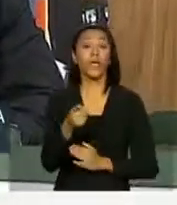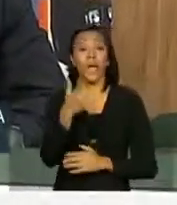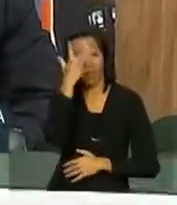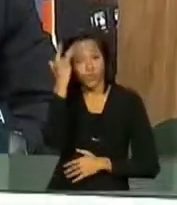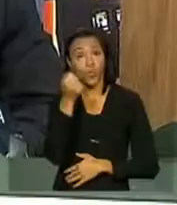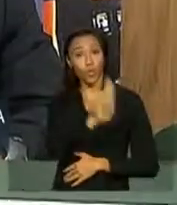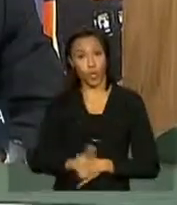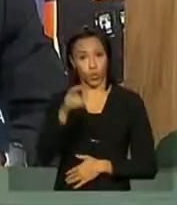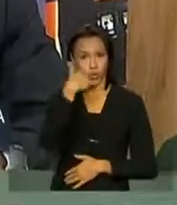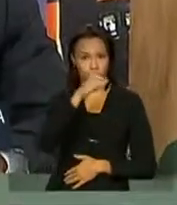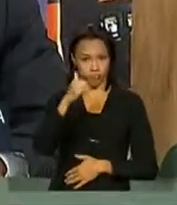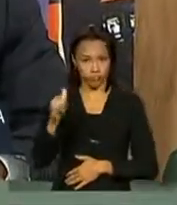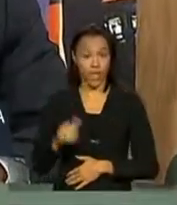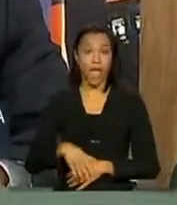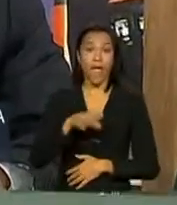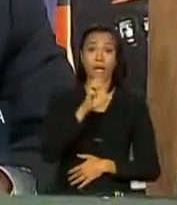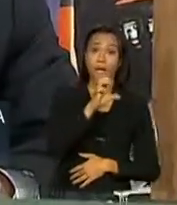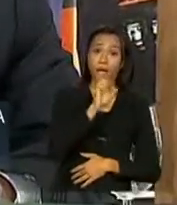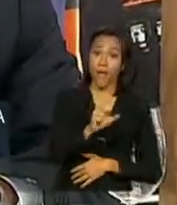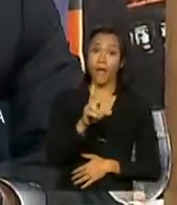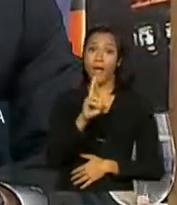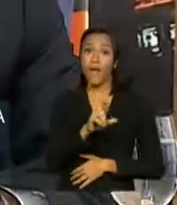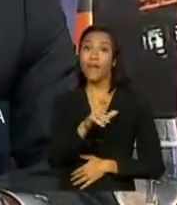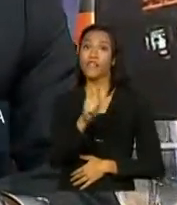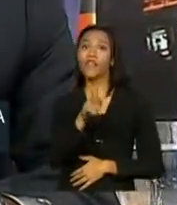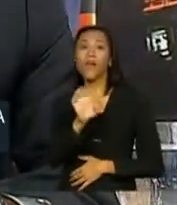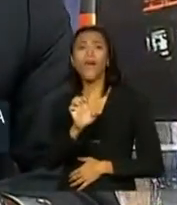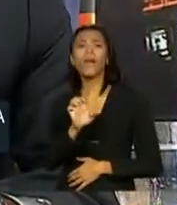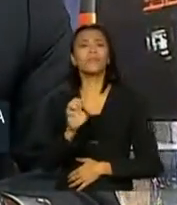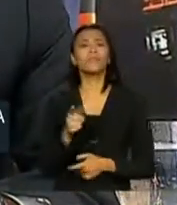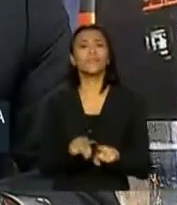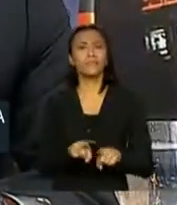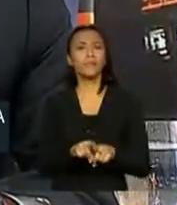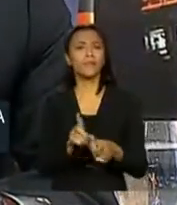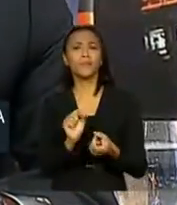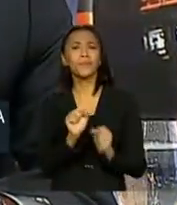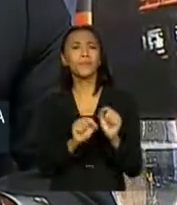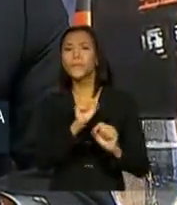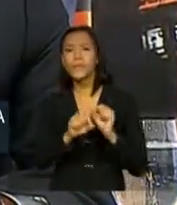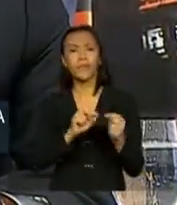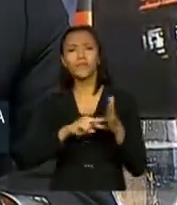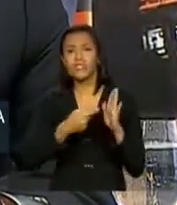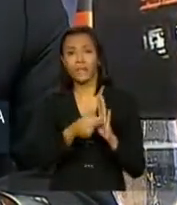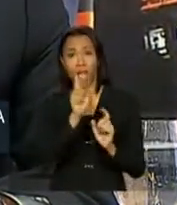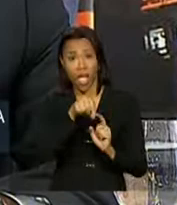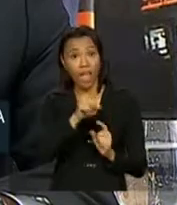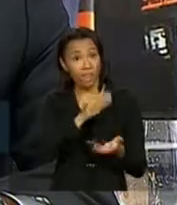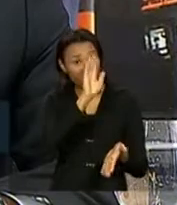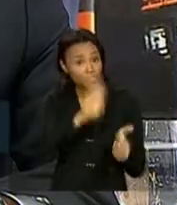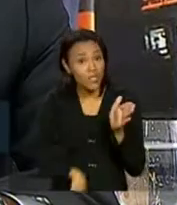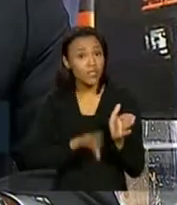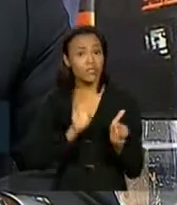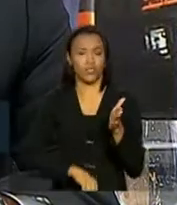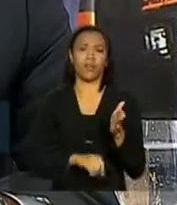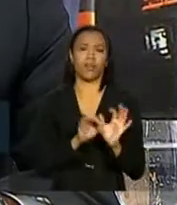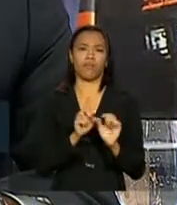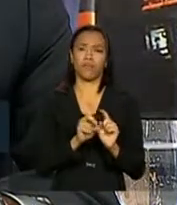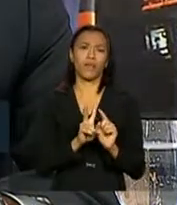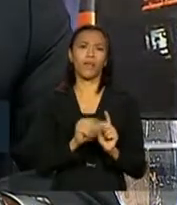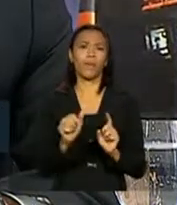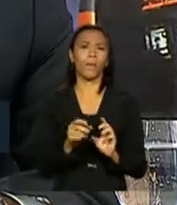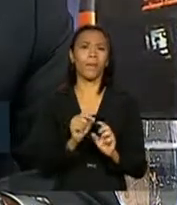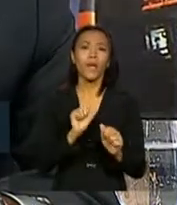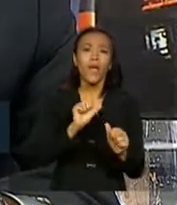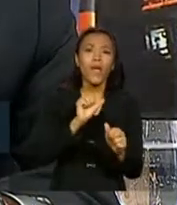de pagar, então, RGR e CCC. RGR, para a finalidade que ela tem hoje, ela vai deixar de existir essa finalidade, porque ela vai permitir